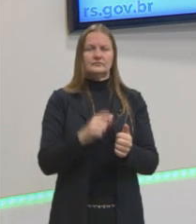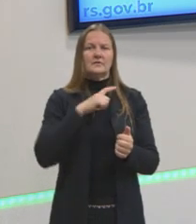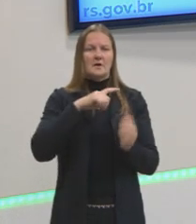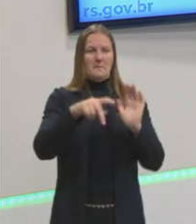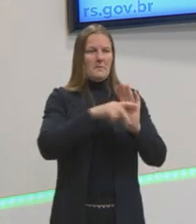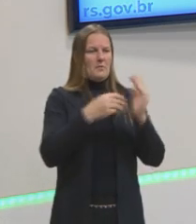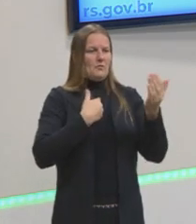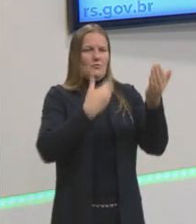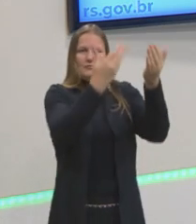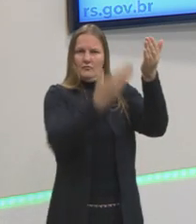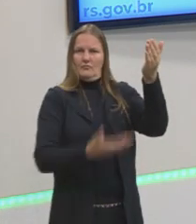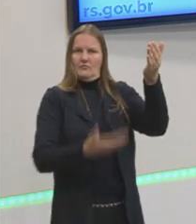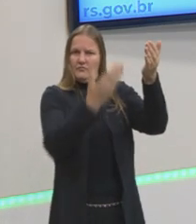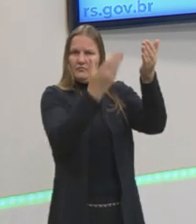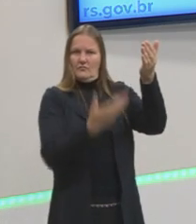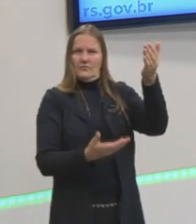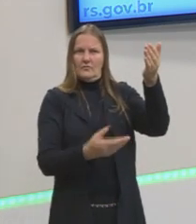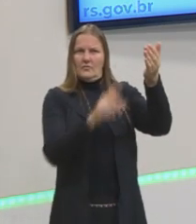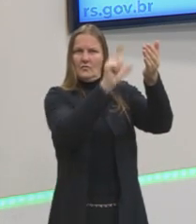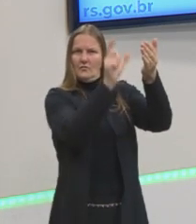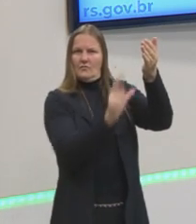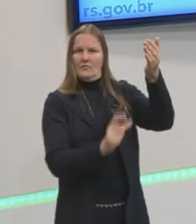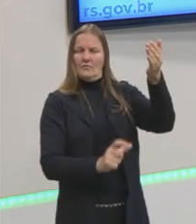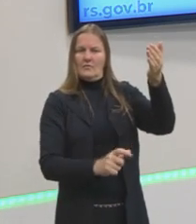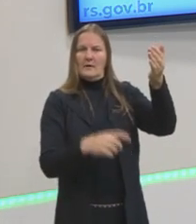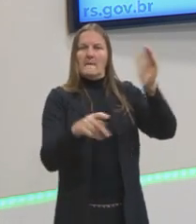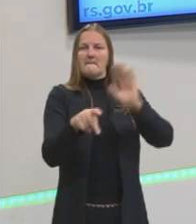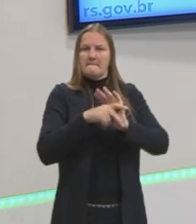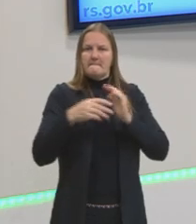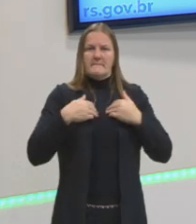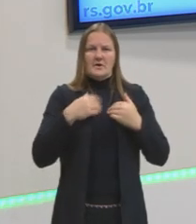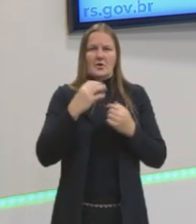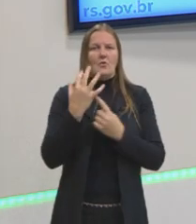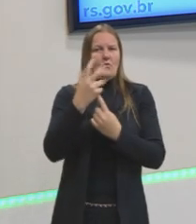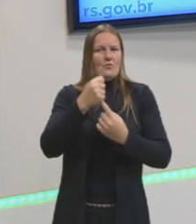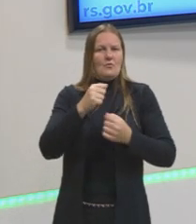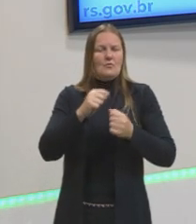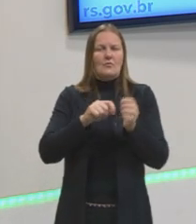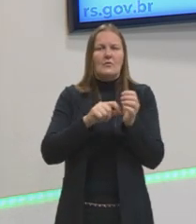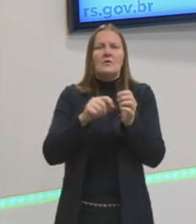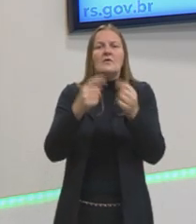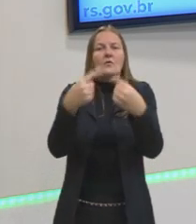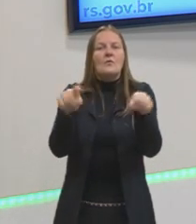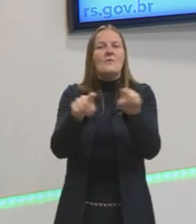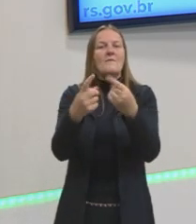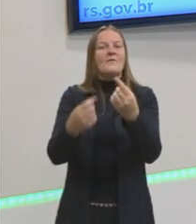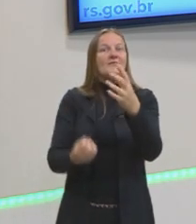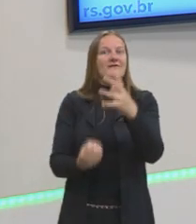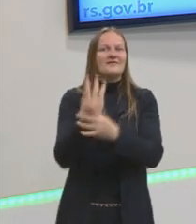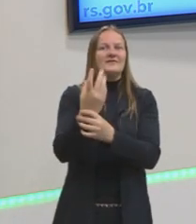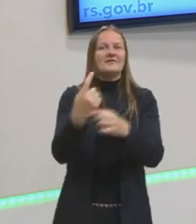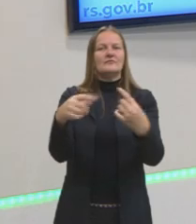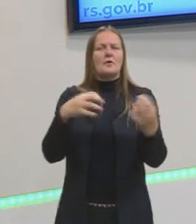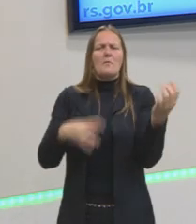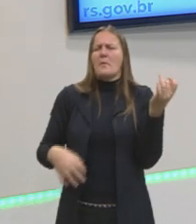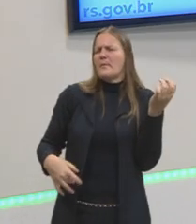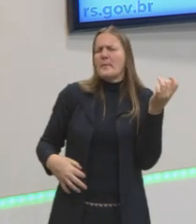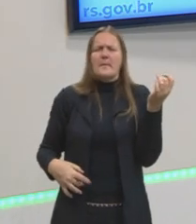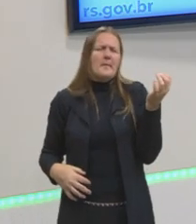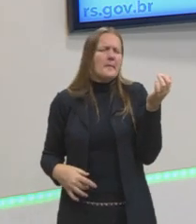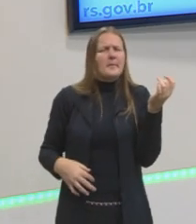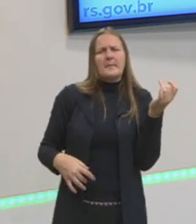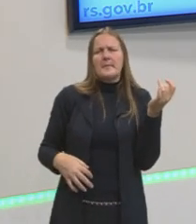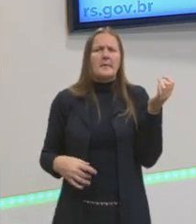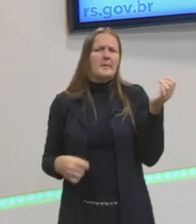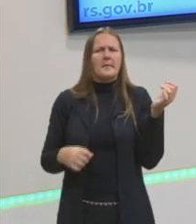estátua ele vai vender é mas é o seu trabalho o artista que compõe uma música ele vai vender vai Enfim fazer shows com